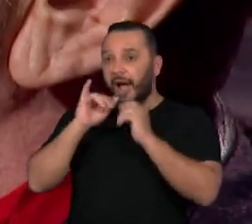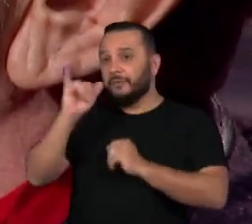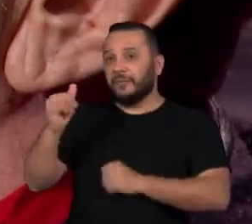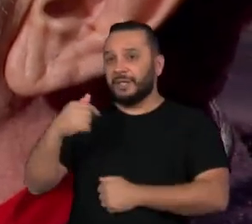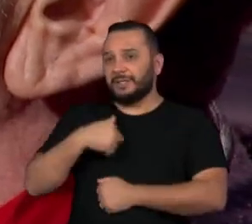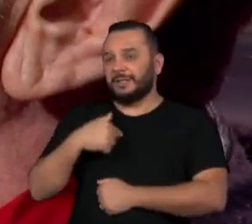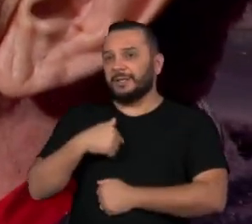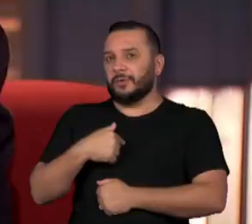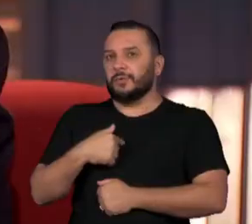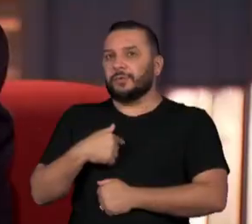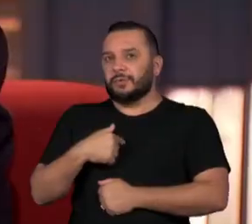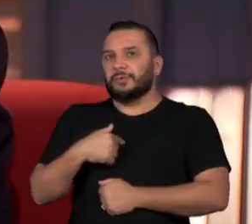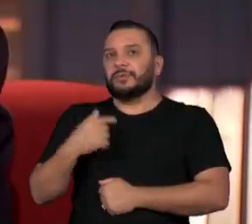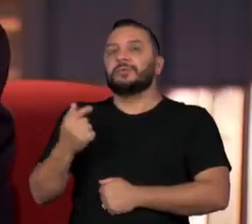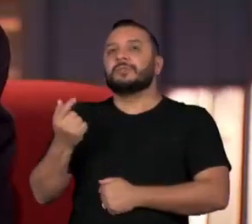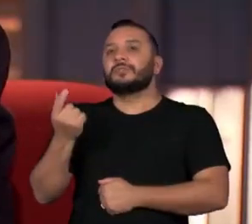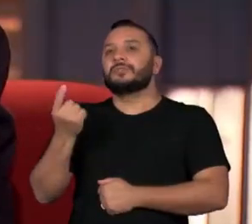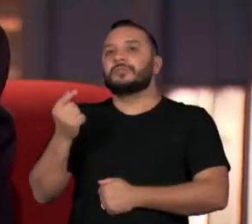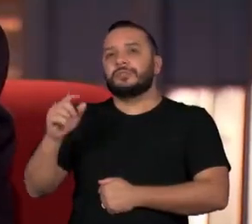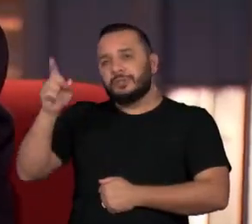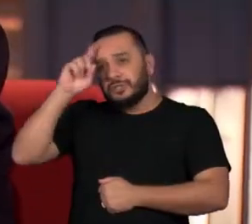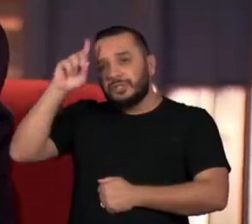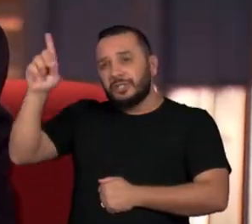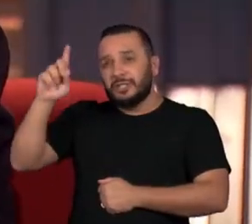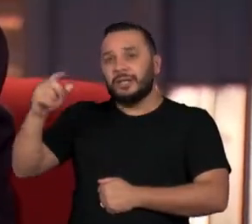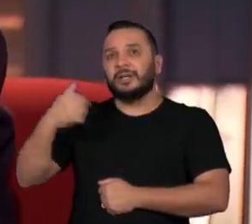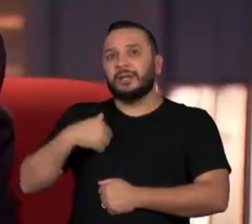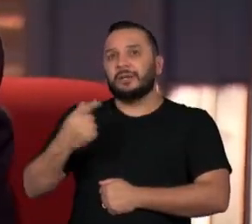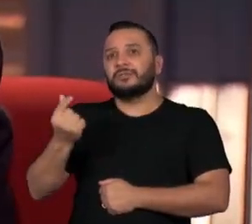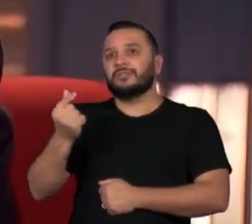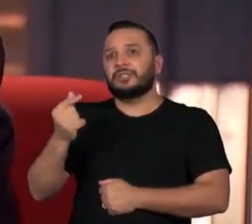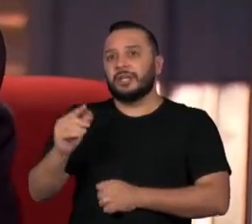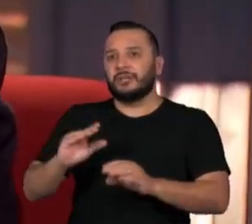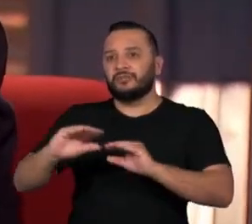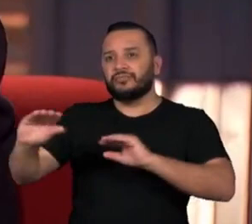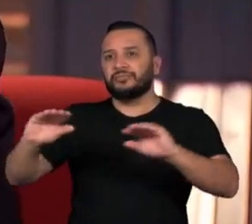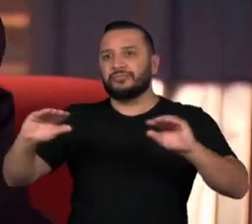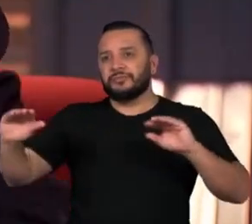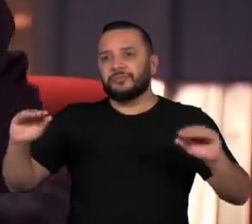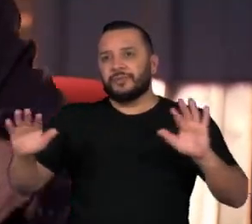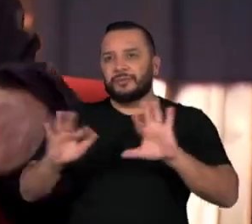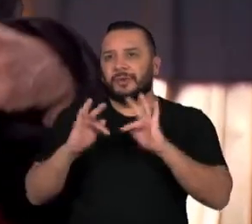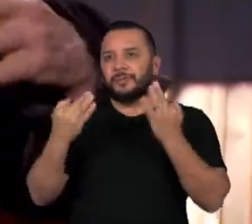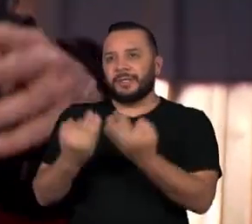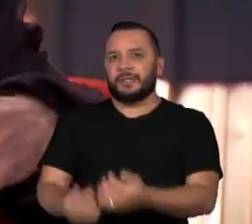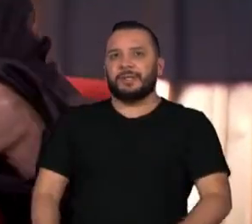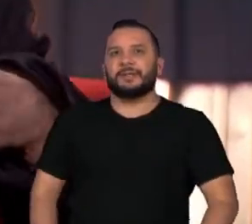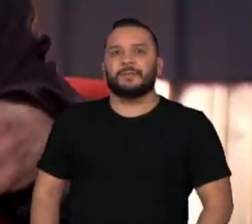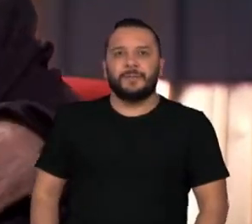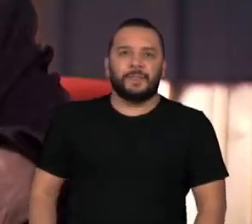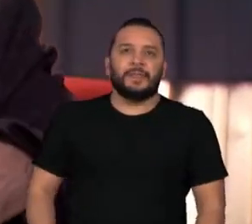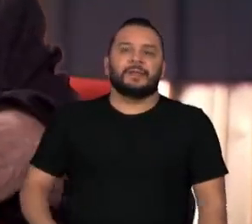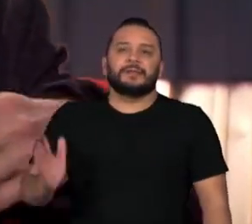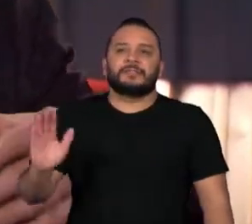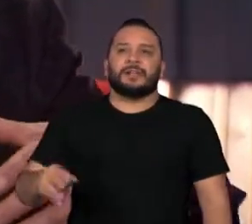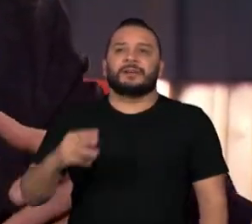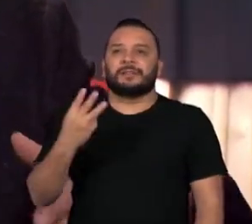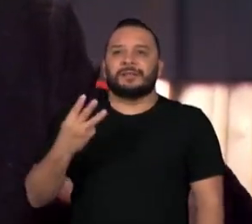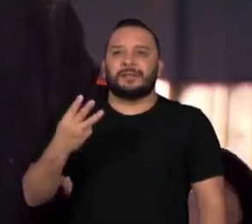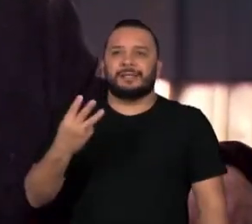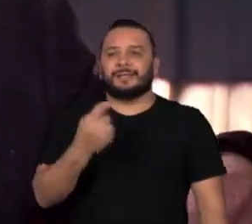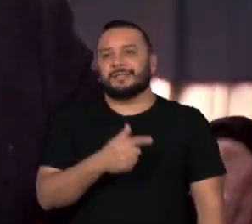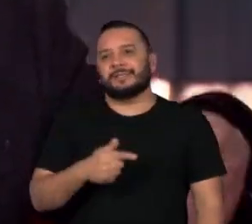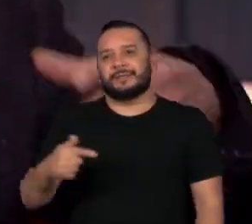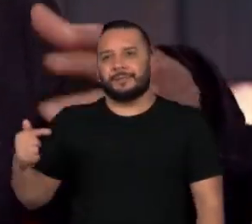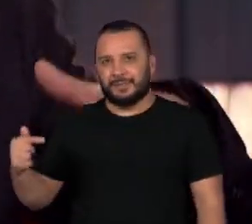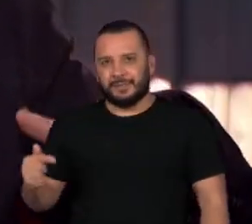vou dividir tá o dia sendo assim então o lugar aí para ocorrer nos três semanas